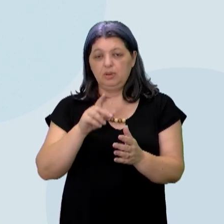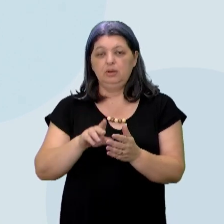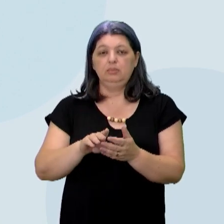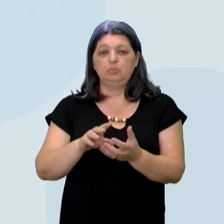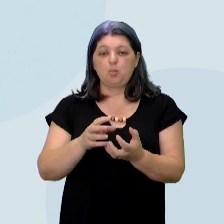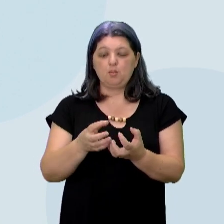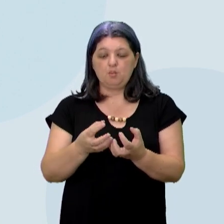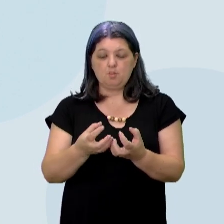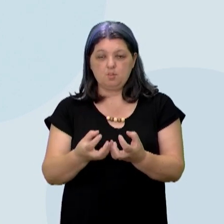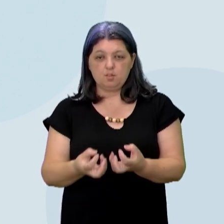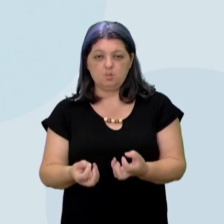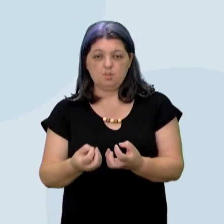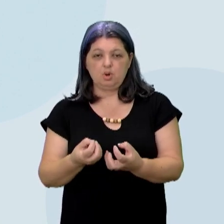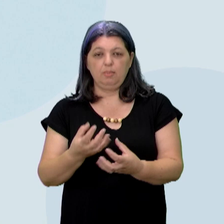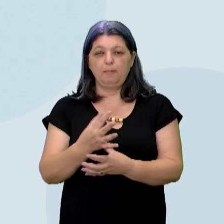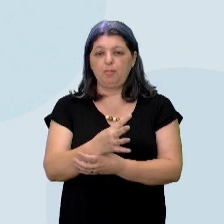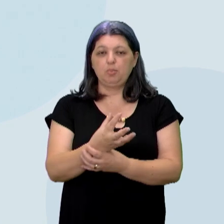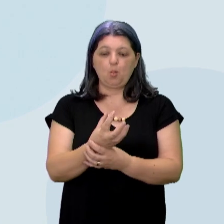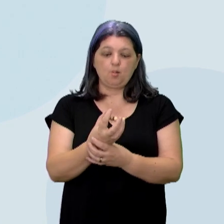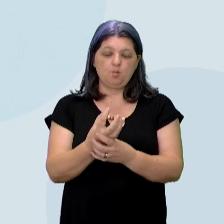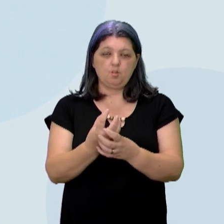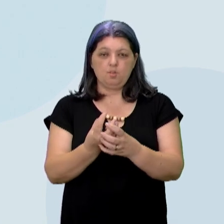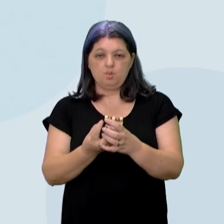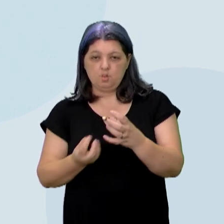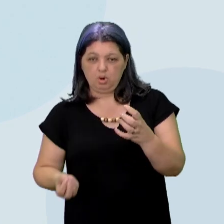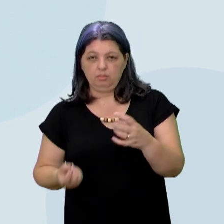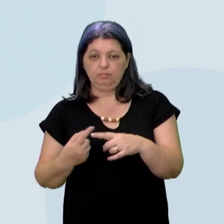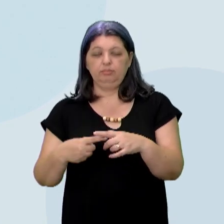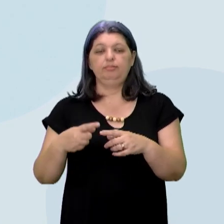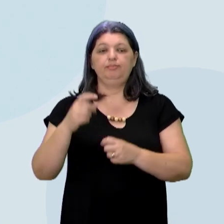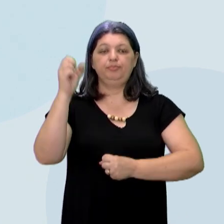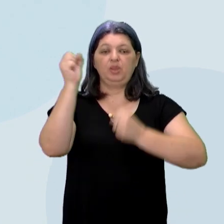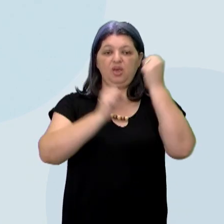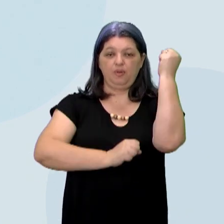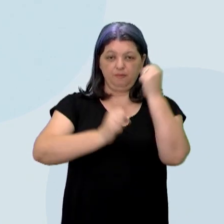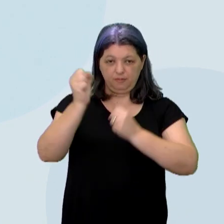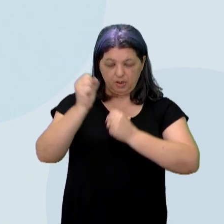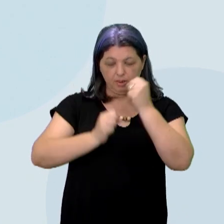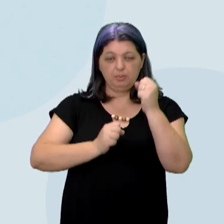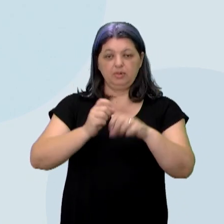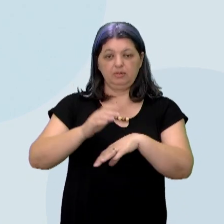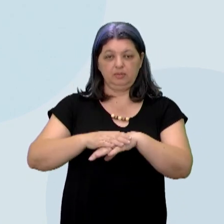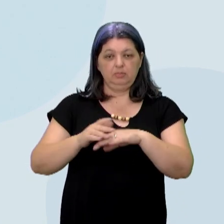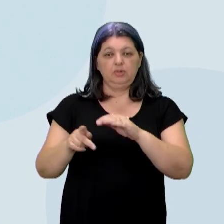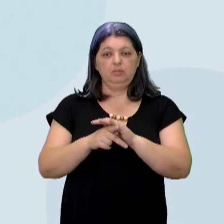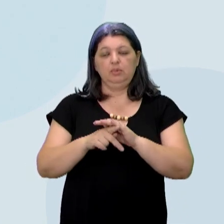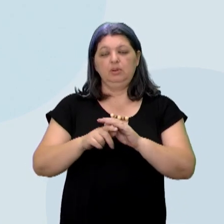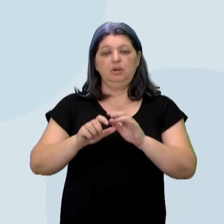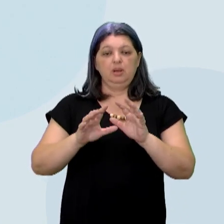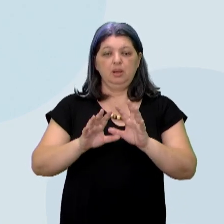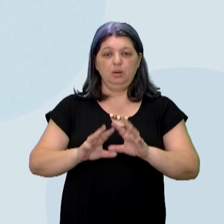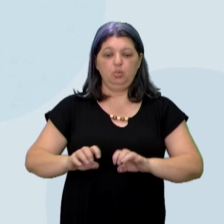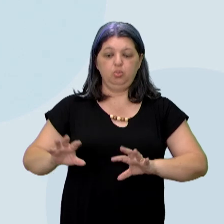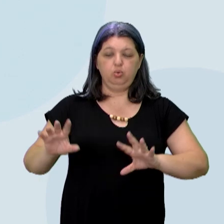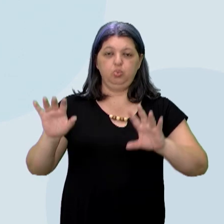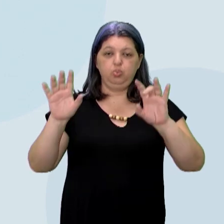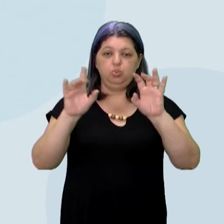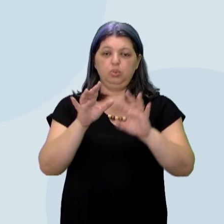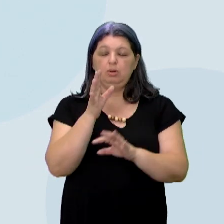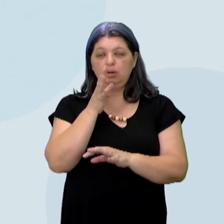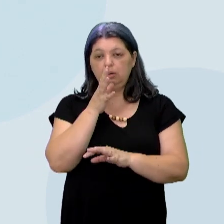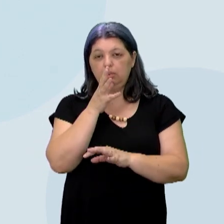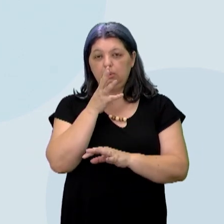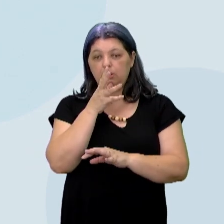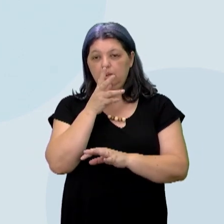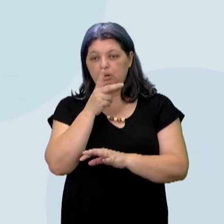de 90% da massa do leite. As fábricas fazem-na evaporar num processo lento, que